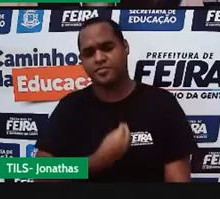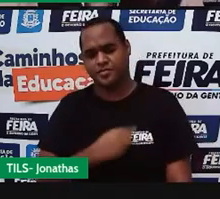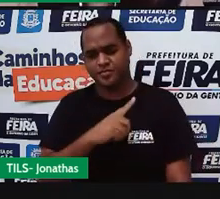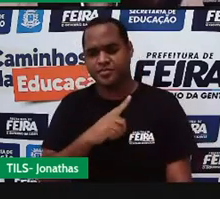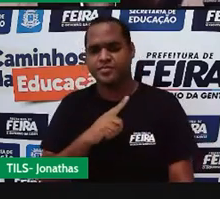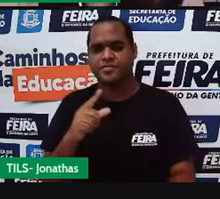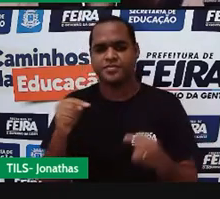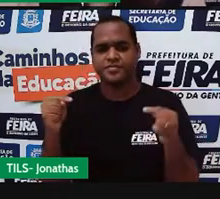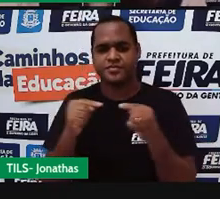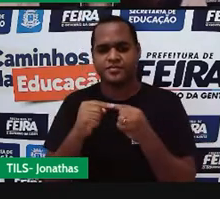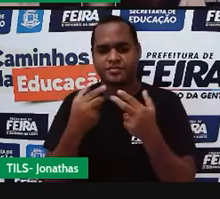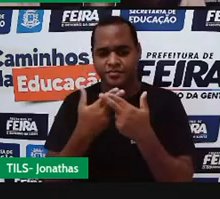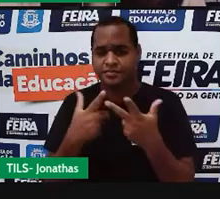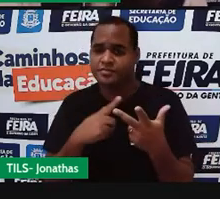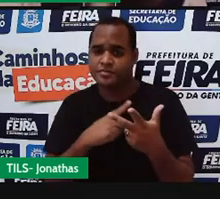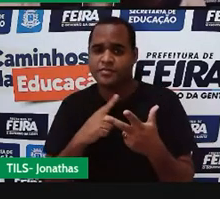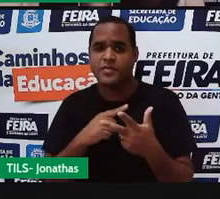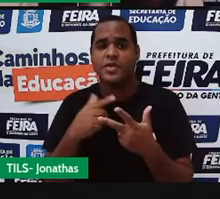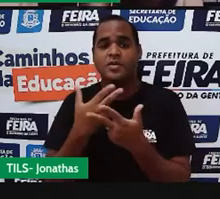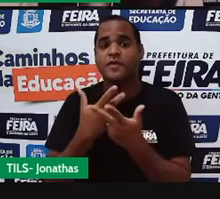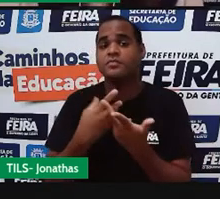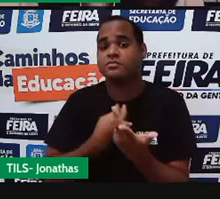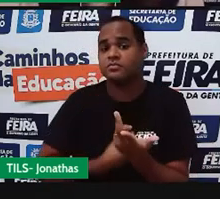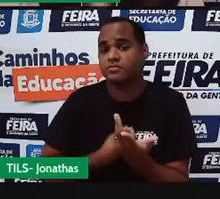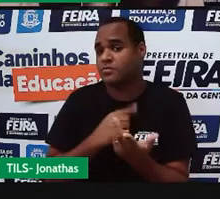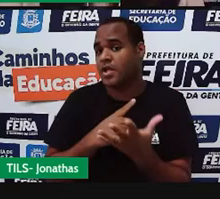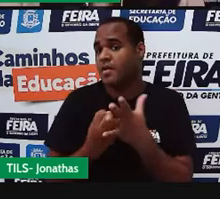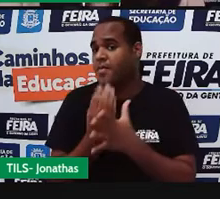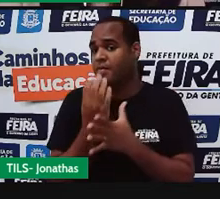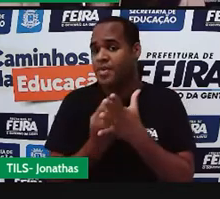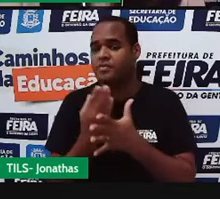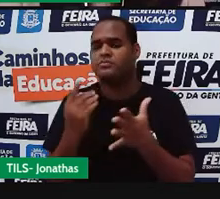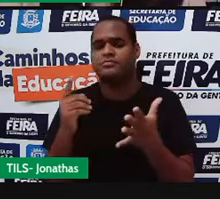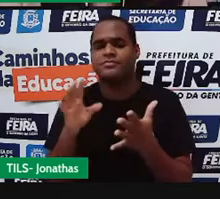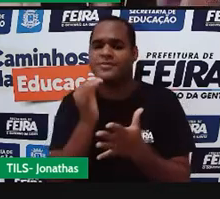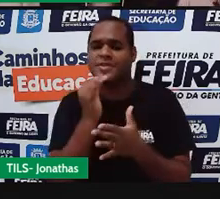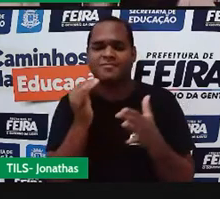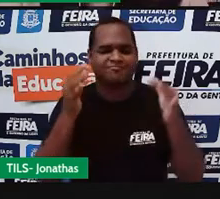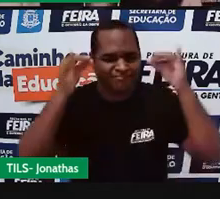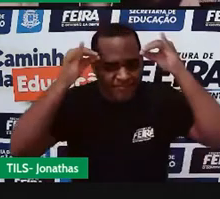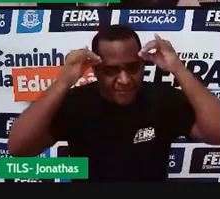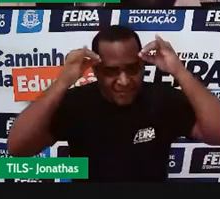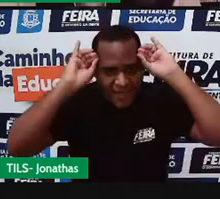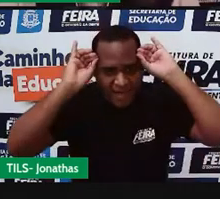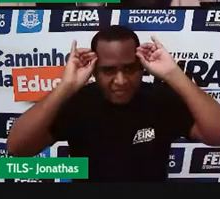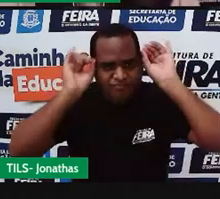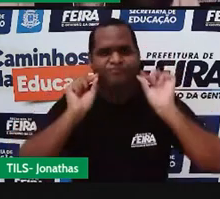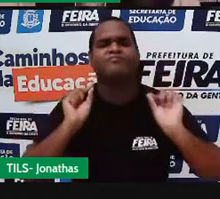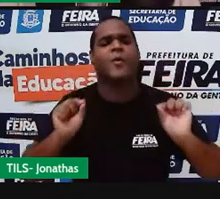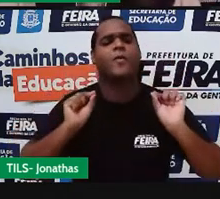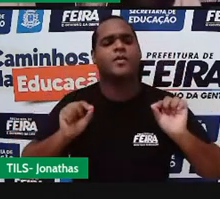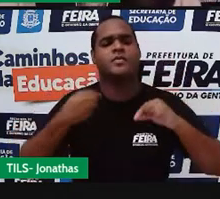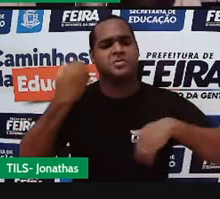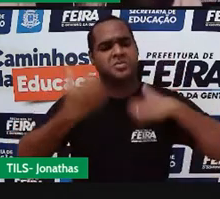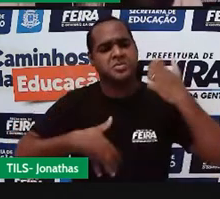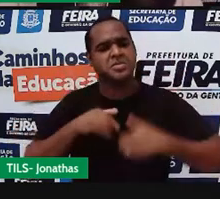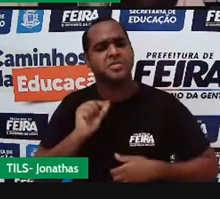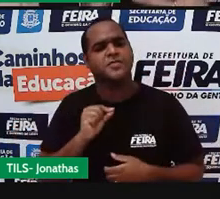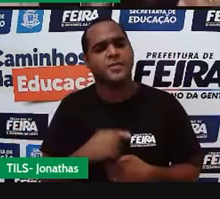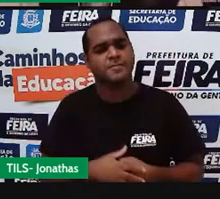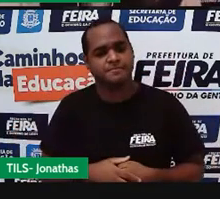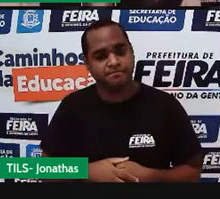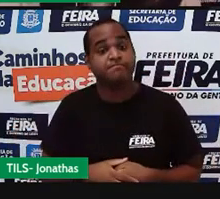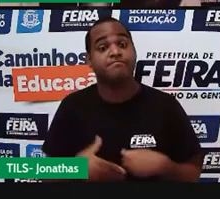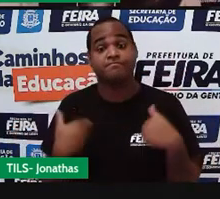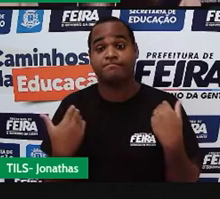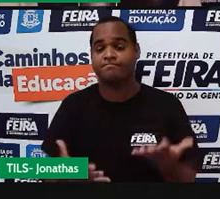estão emitindo também para te mostrar esses gases de efeito estufa e o que é que essas vaquinhas aqui tem a ver com toda essa história que eu tô contando para vocês